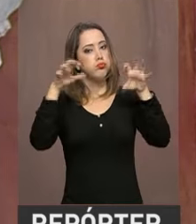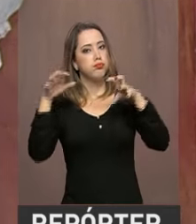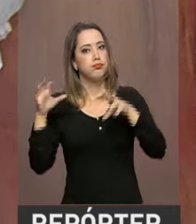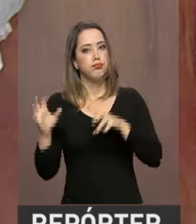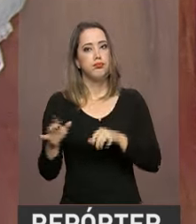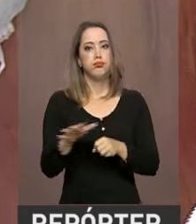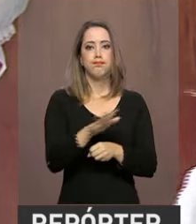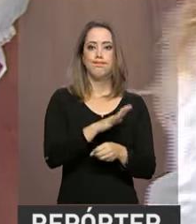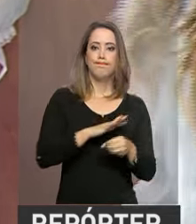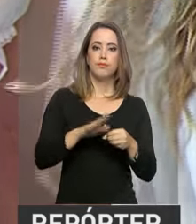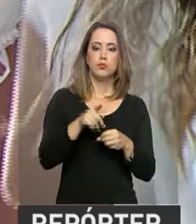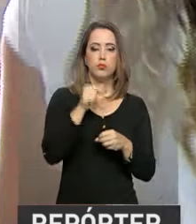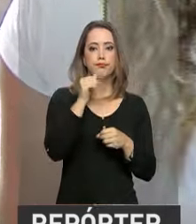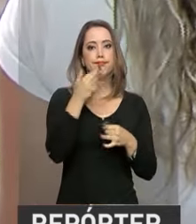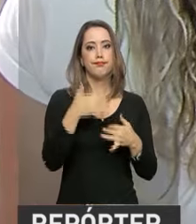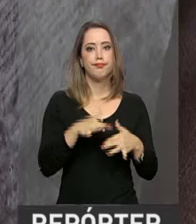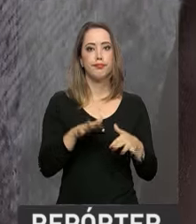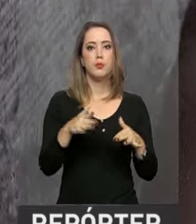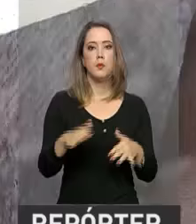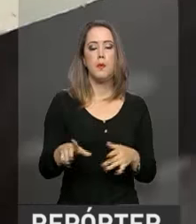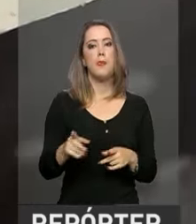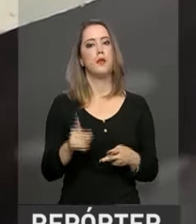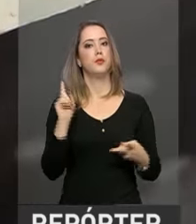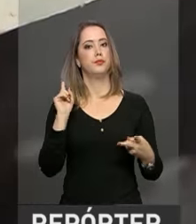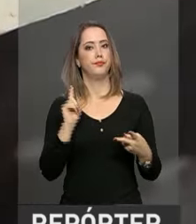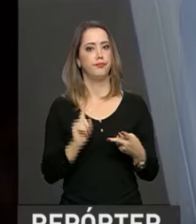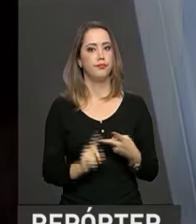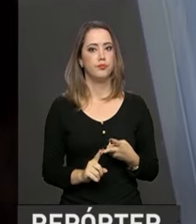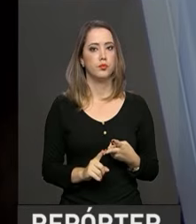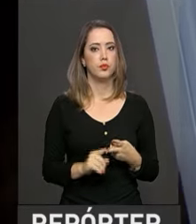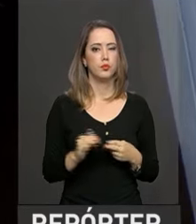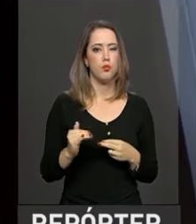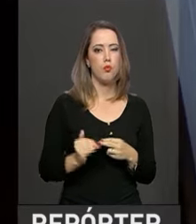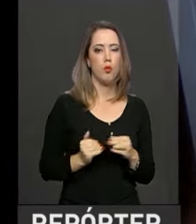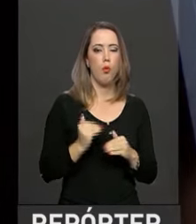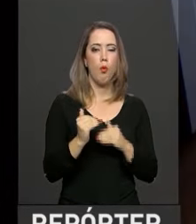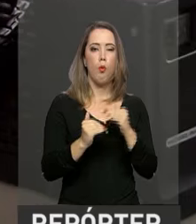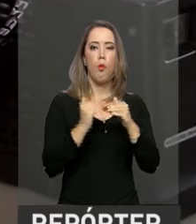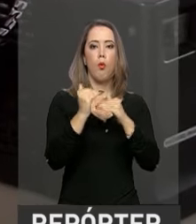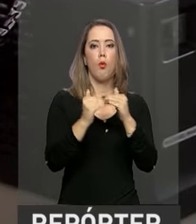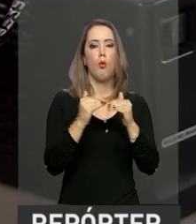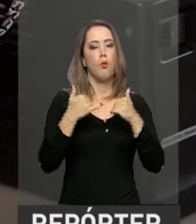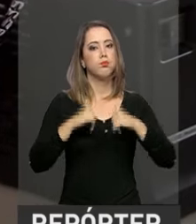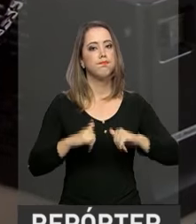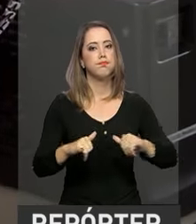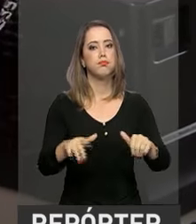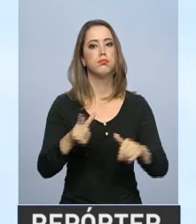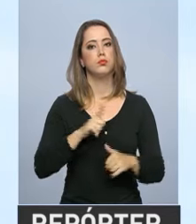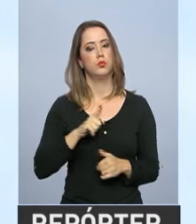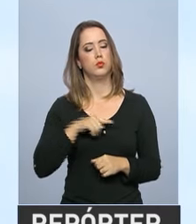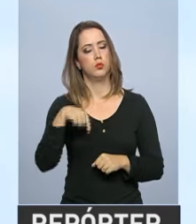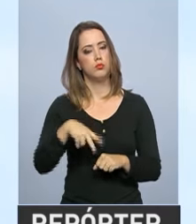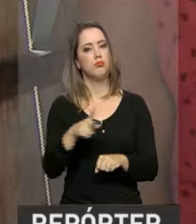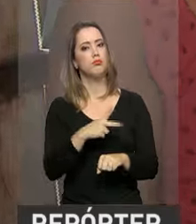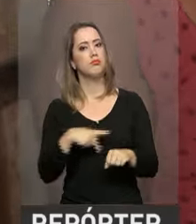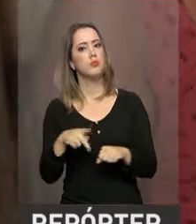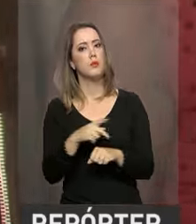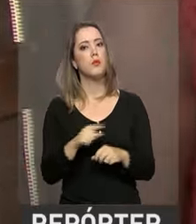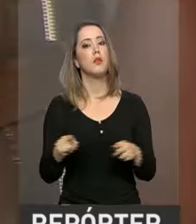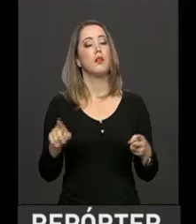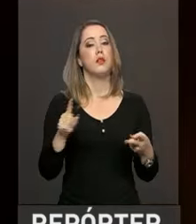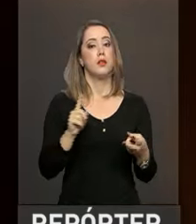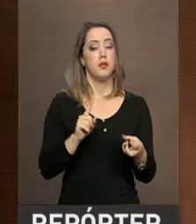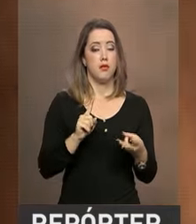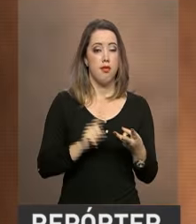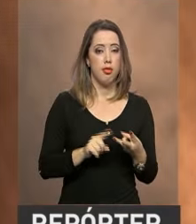recompôs o nível dos reservatórios das hidrelétricas e também o aumento da energia disponível com uma redução na demanda e ainda